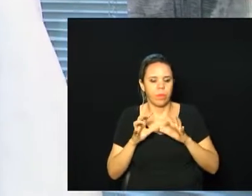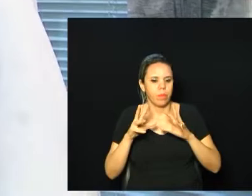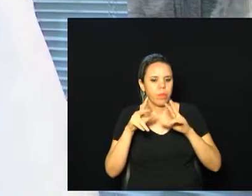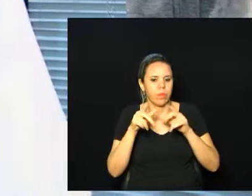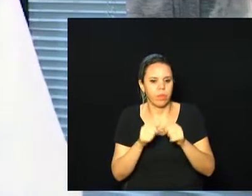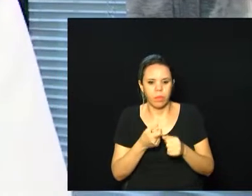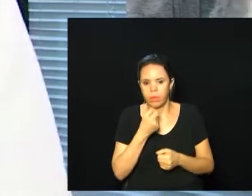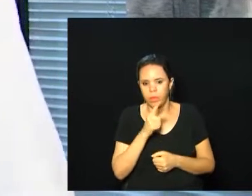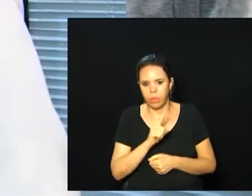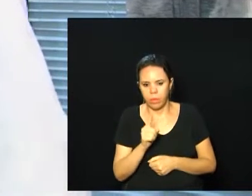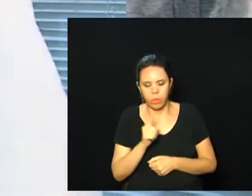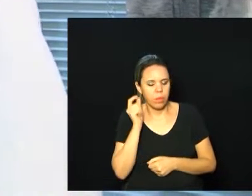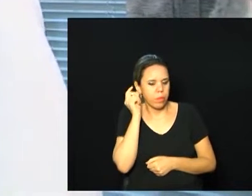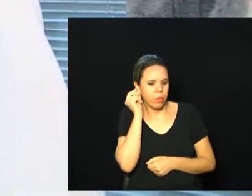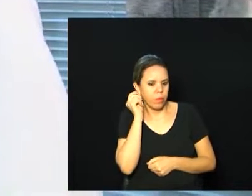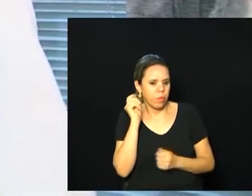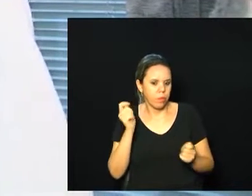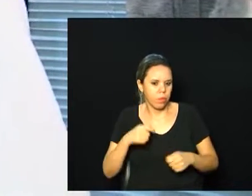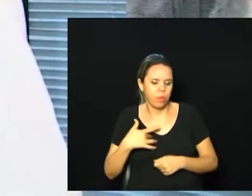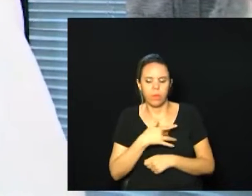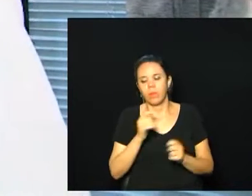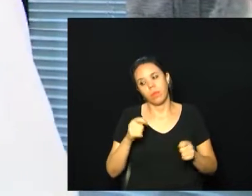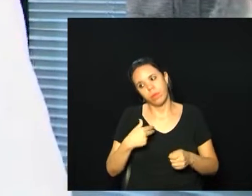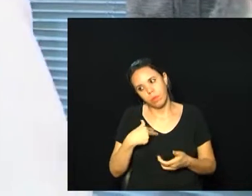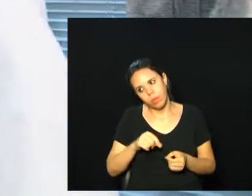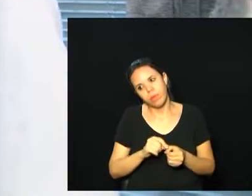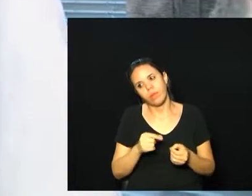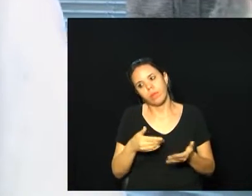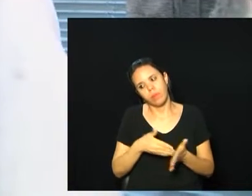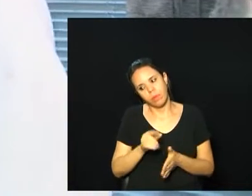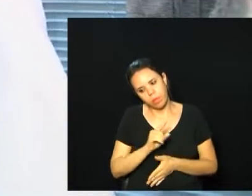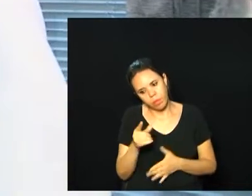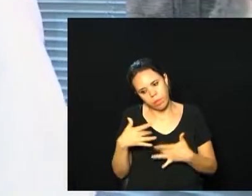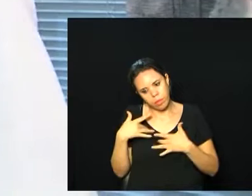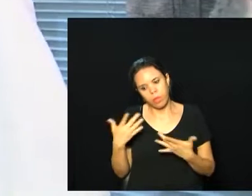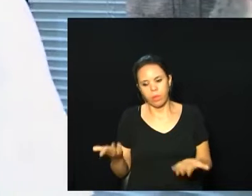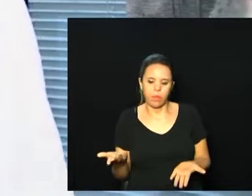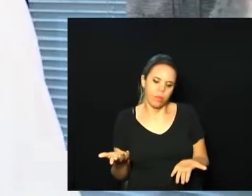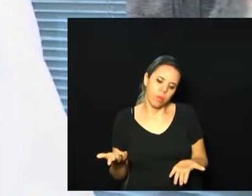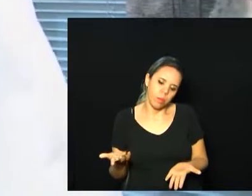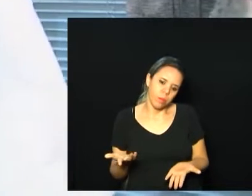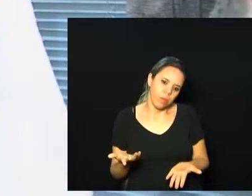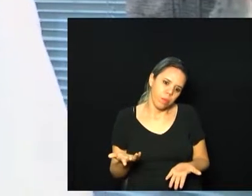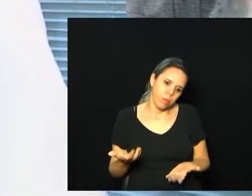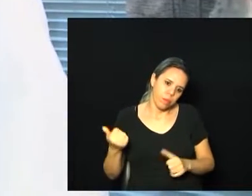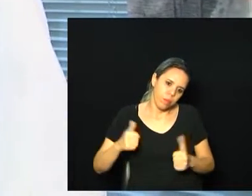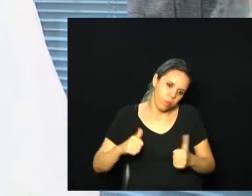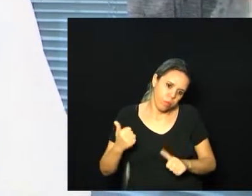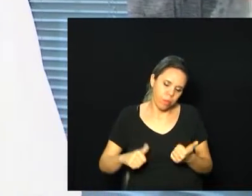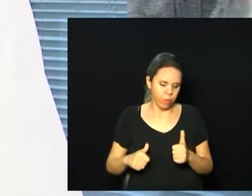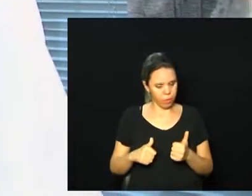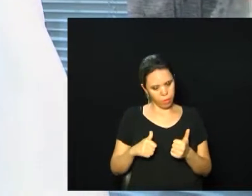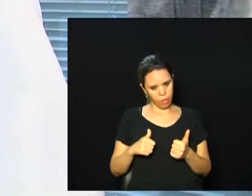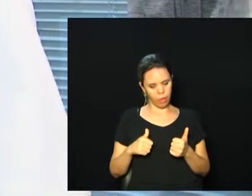os remédios, nem todas as condições de saúde vão impossibilitar a doação, então isso vai ser avaliado de